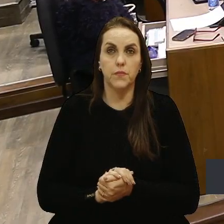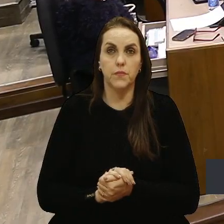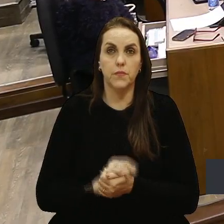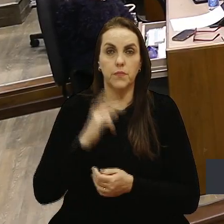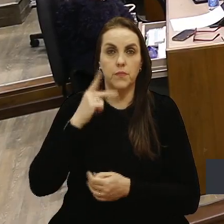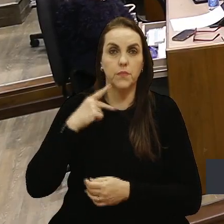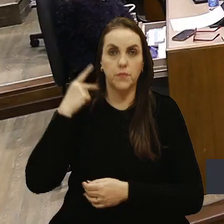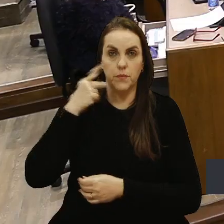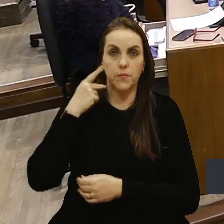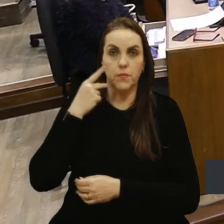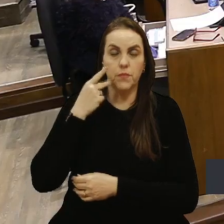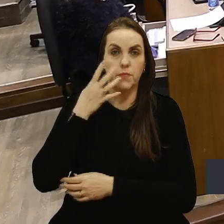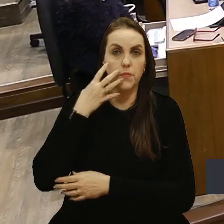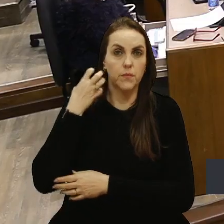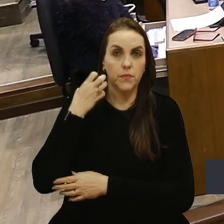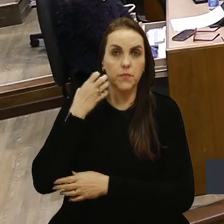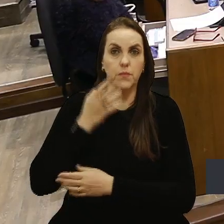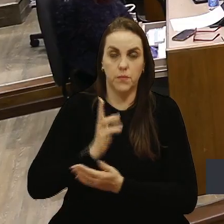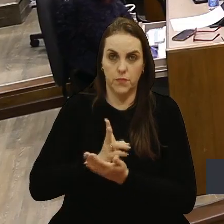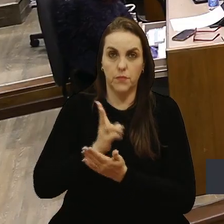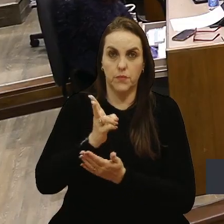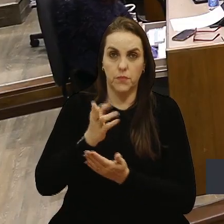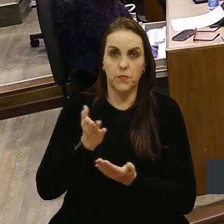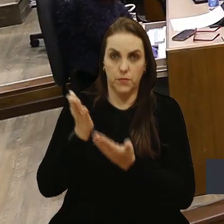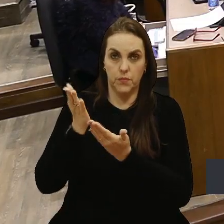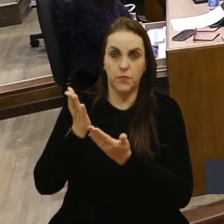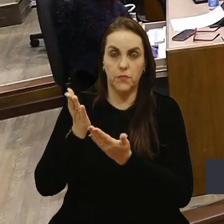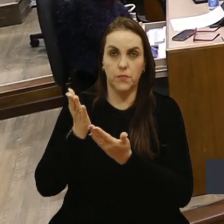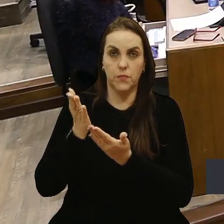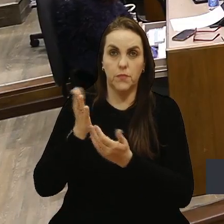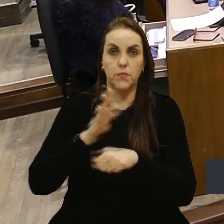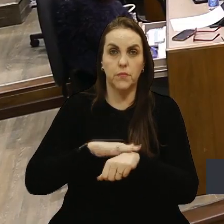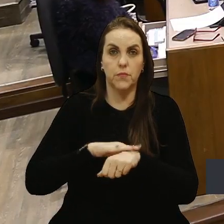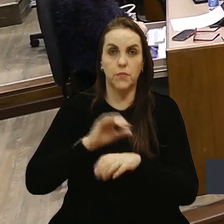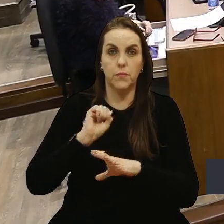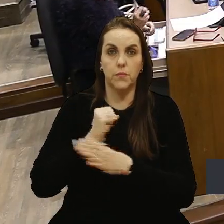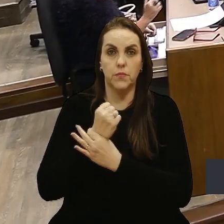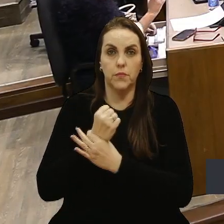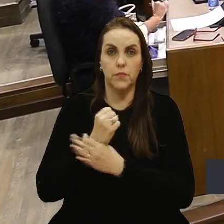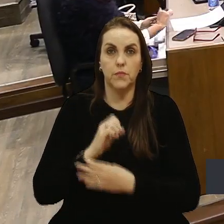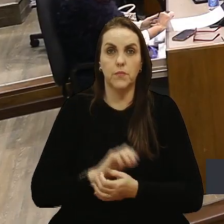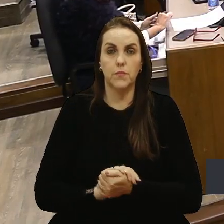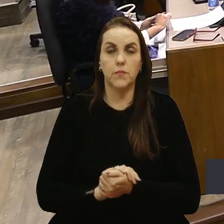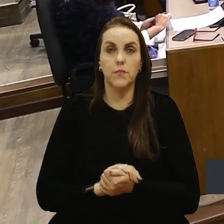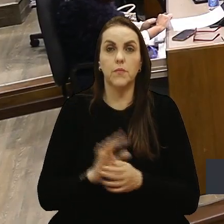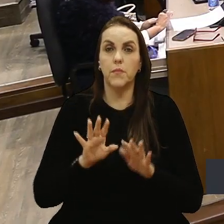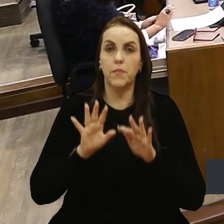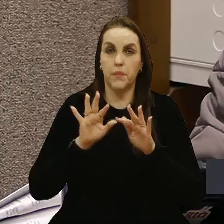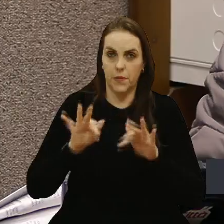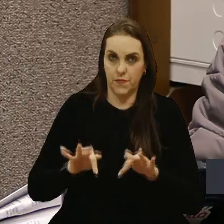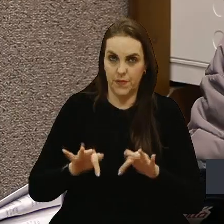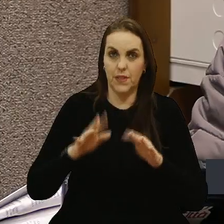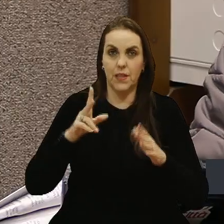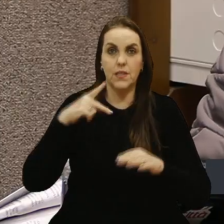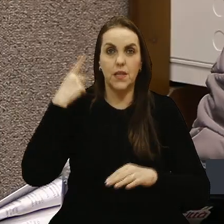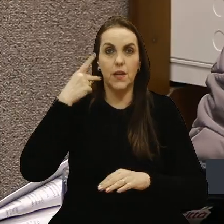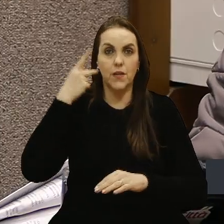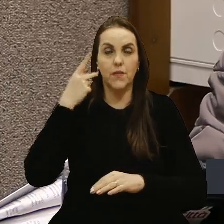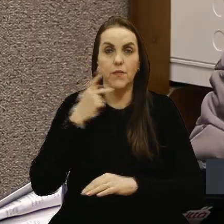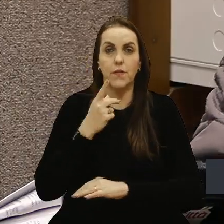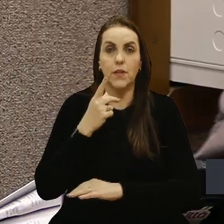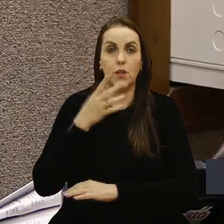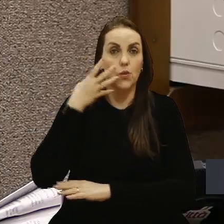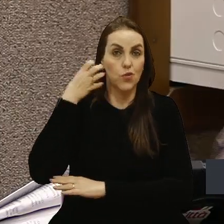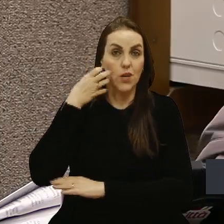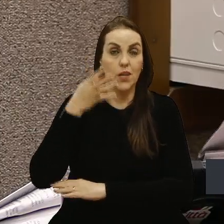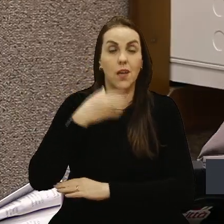Vereador Jack, a Vossa Senhoria continua com a palavra com o tempo garantido. E para concluir, vereador José de Abreu, eu acho